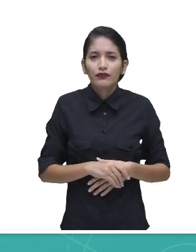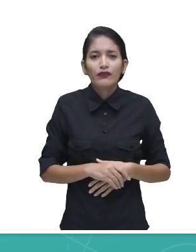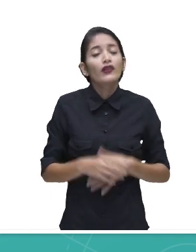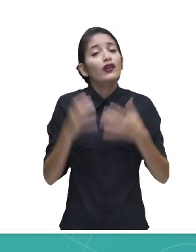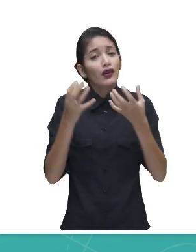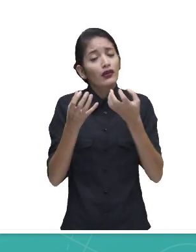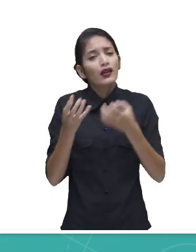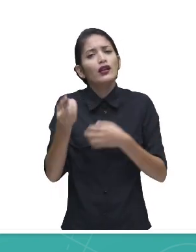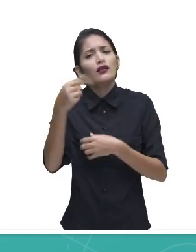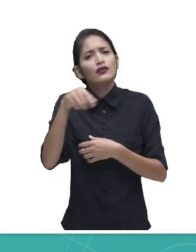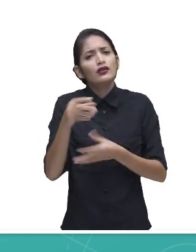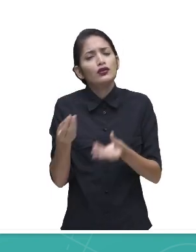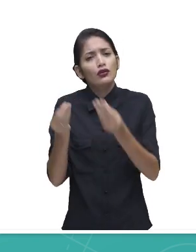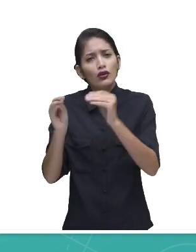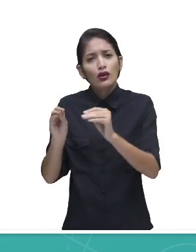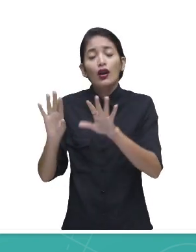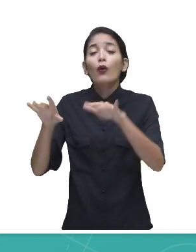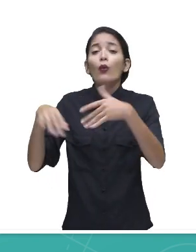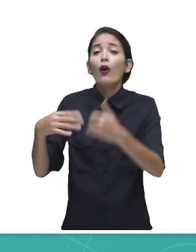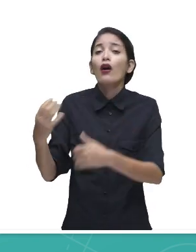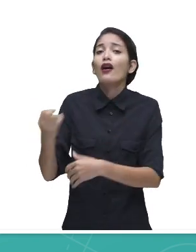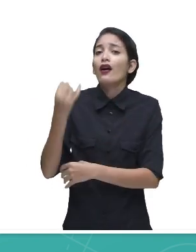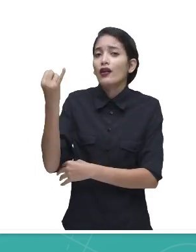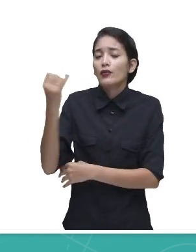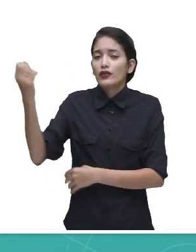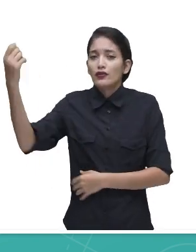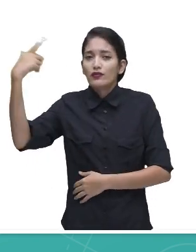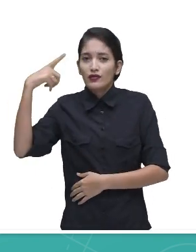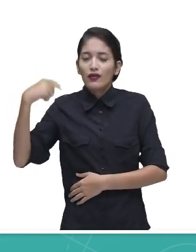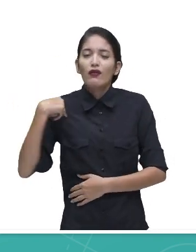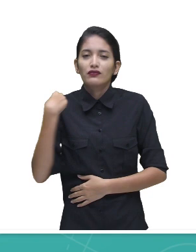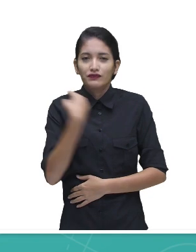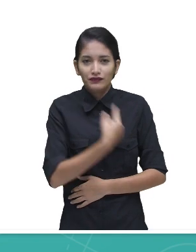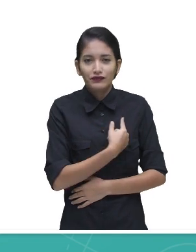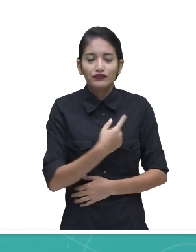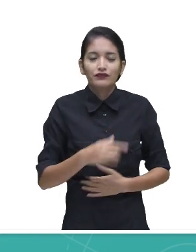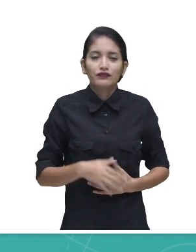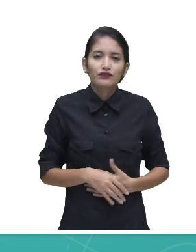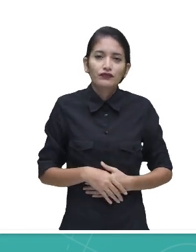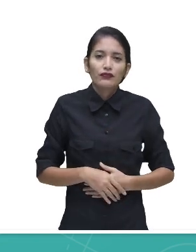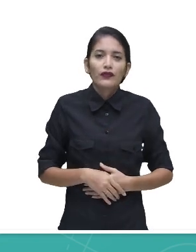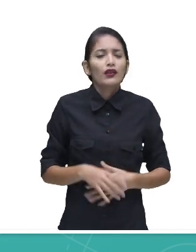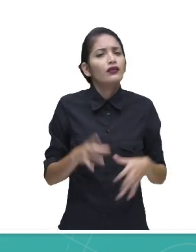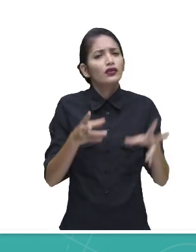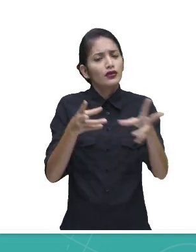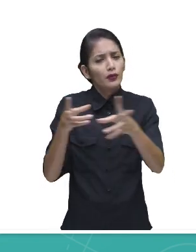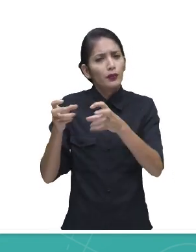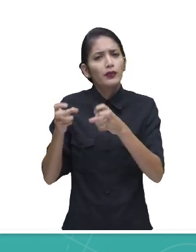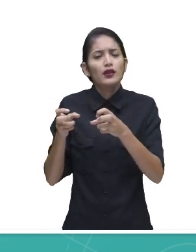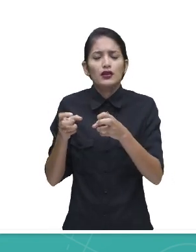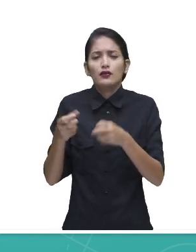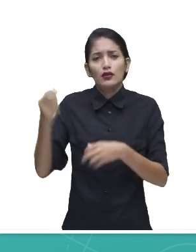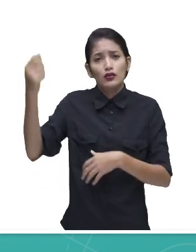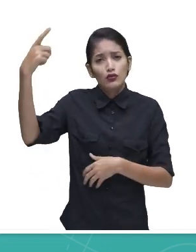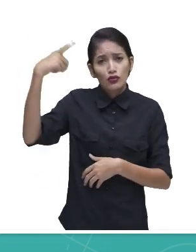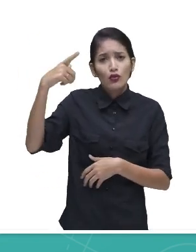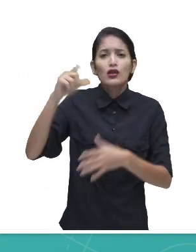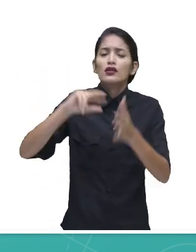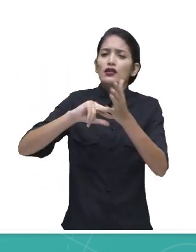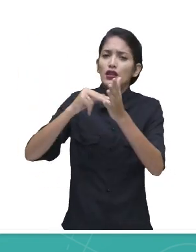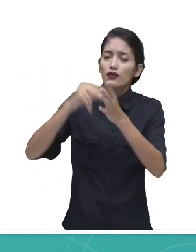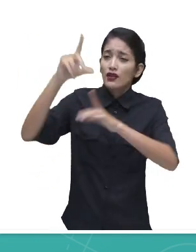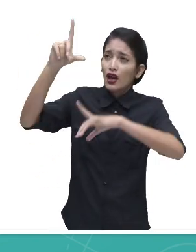vocês colocassem aí qual a importância do Sol para nós. Então, vocês viram que o Sol é uma estrela,